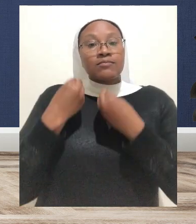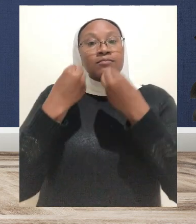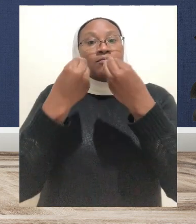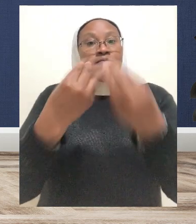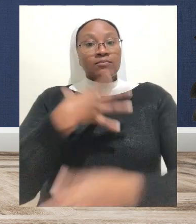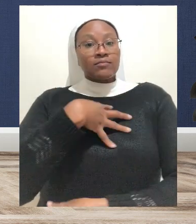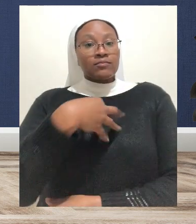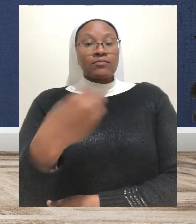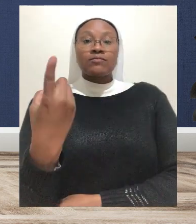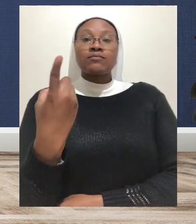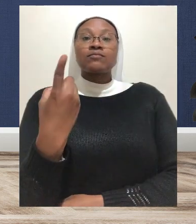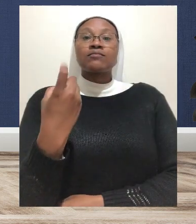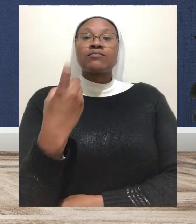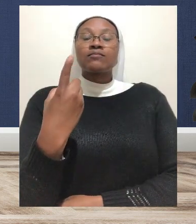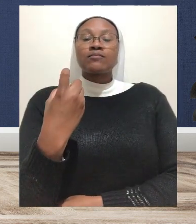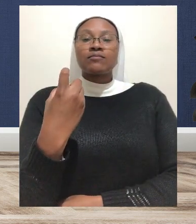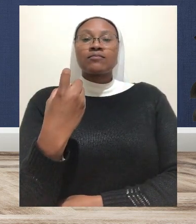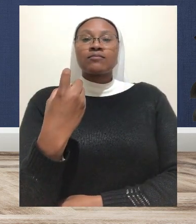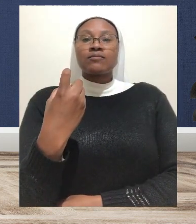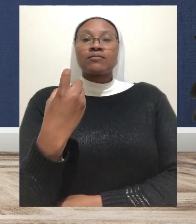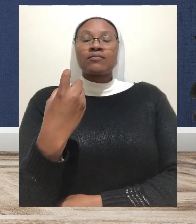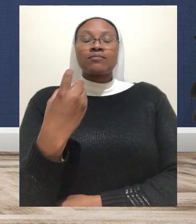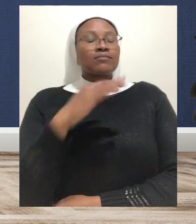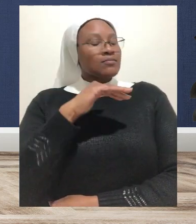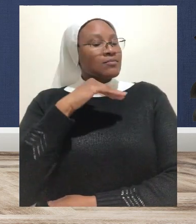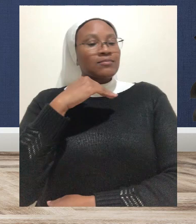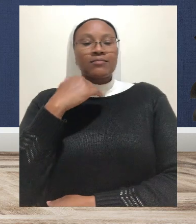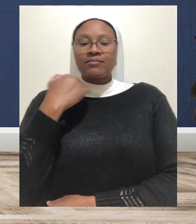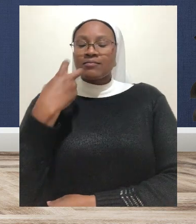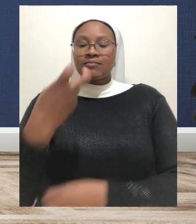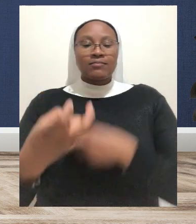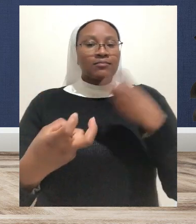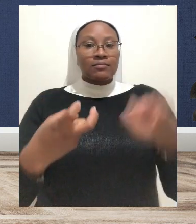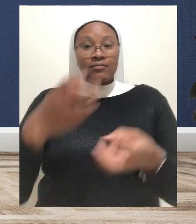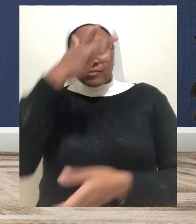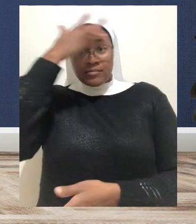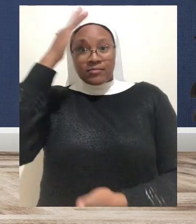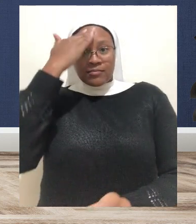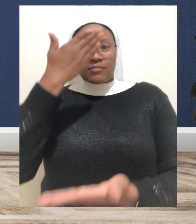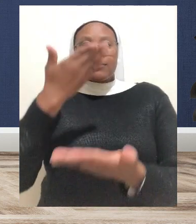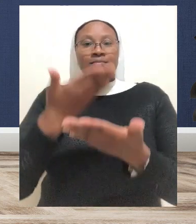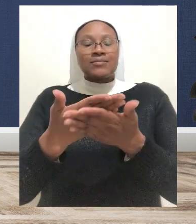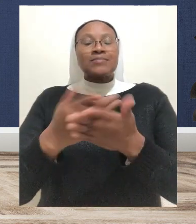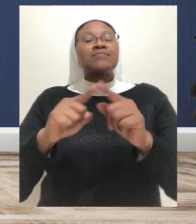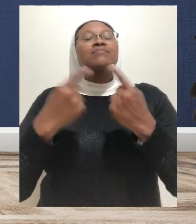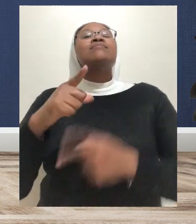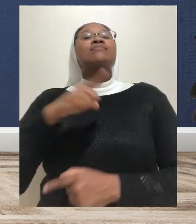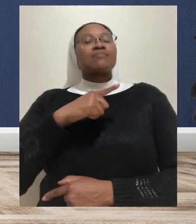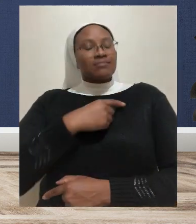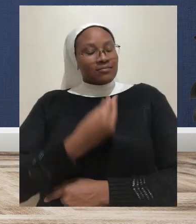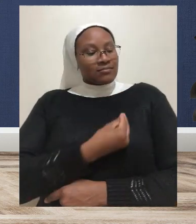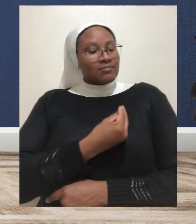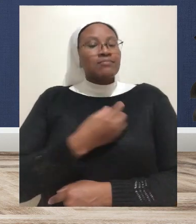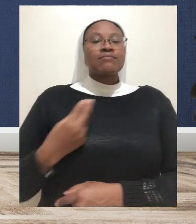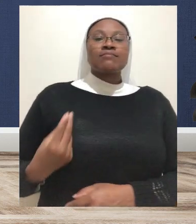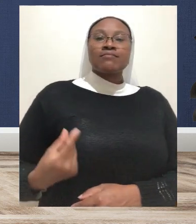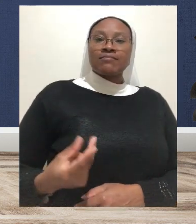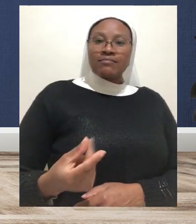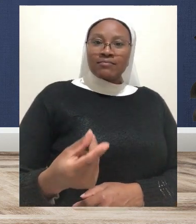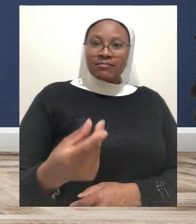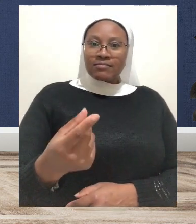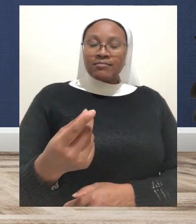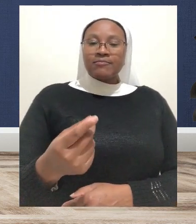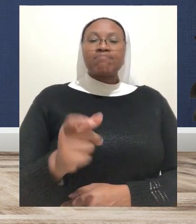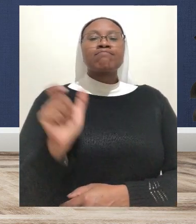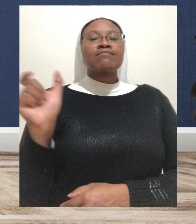mundo, que deu o seu Filho unigênito, para que não morra todo o que nele crê, mas tenha a vida